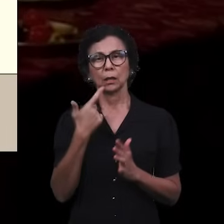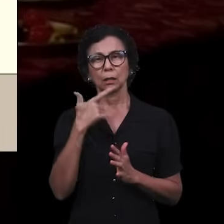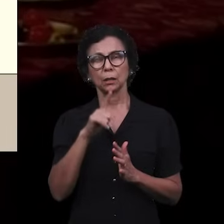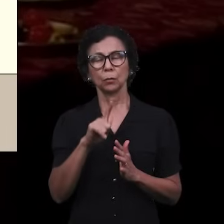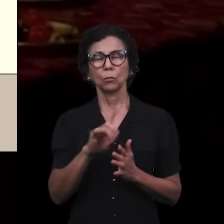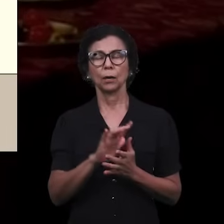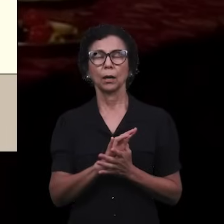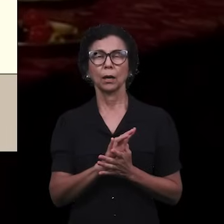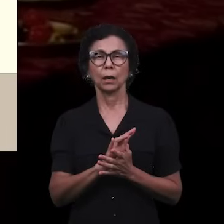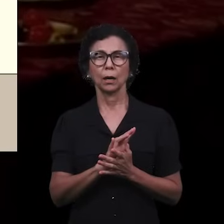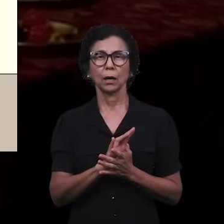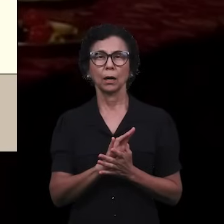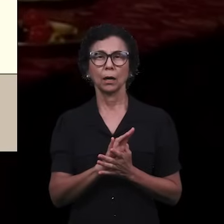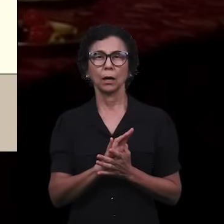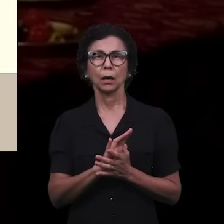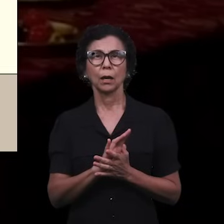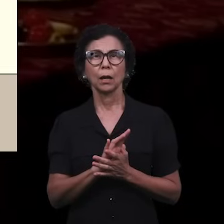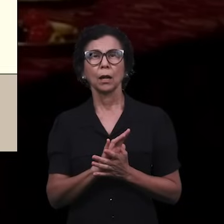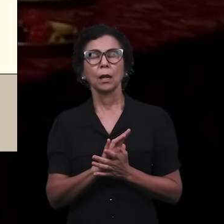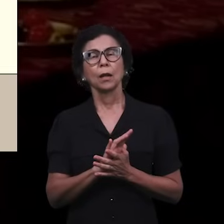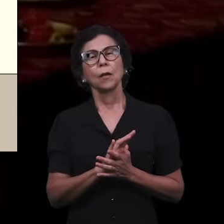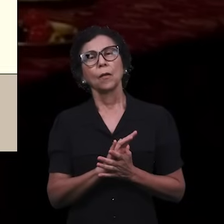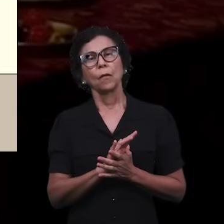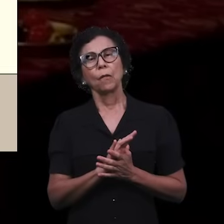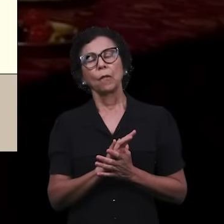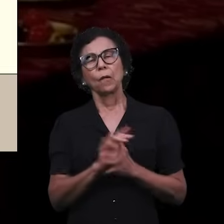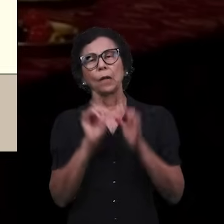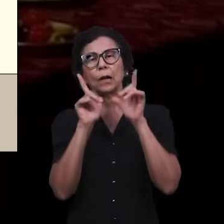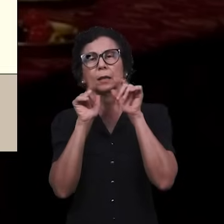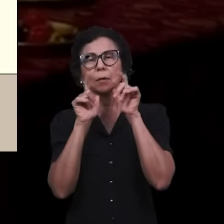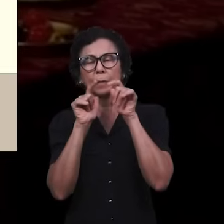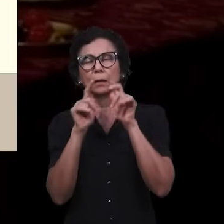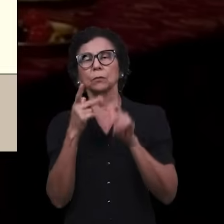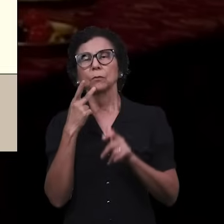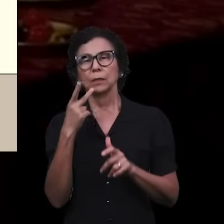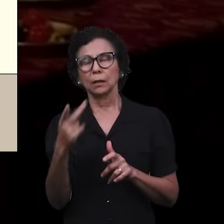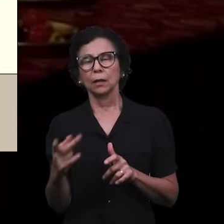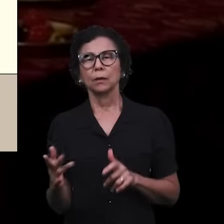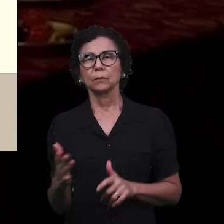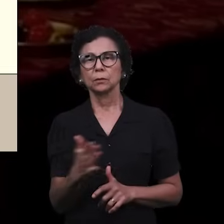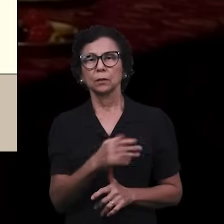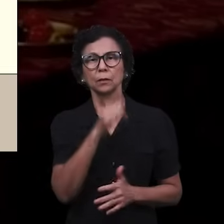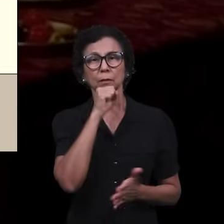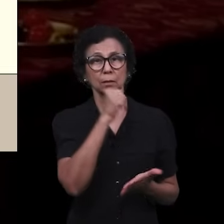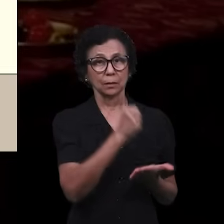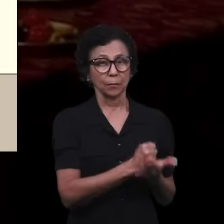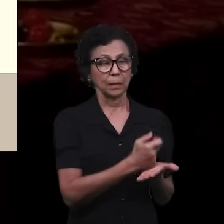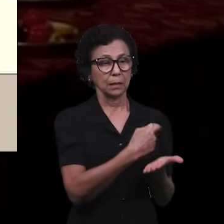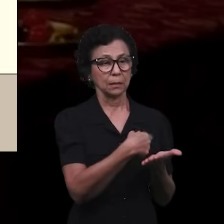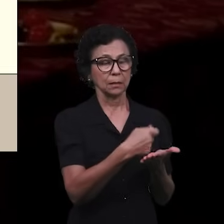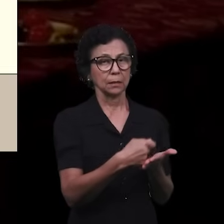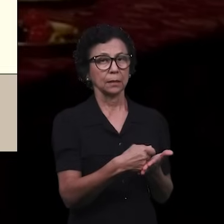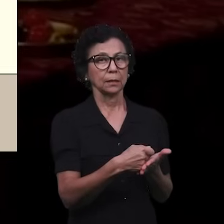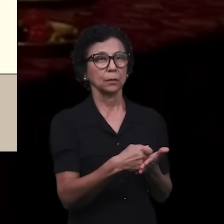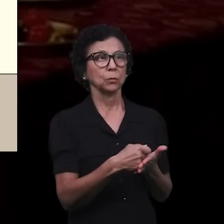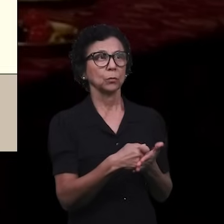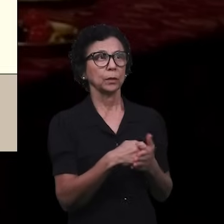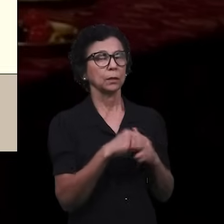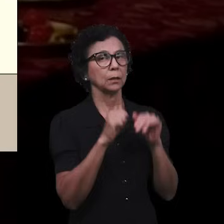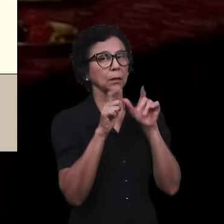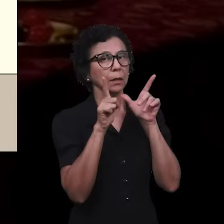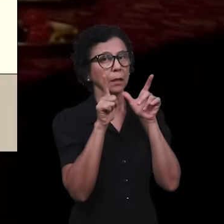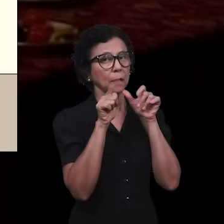Presença na Bíblia. Aí, pastor Gerson, está aqui, olha. Partes do Antigo Testamento foram escritas em aramaico, por